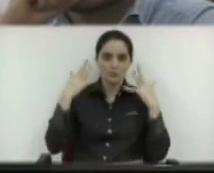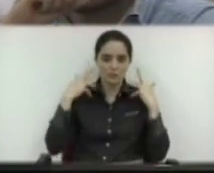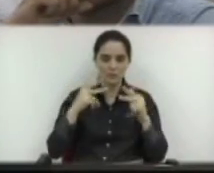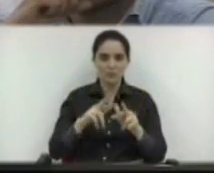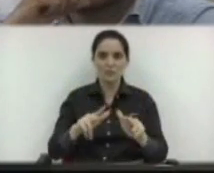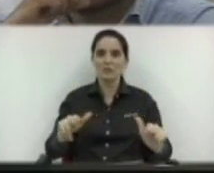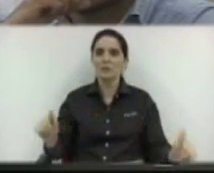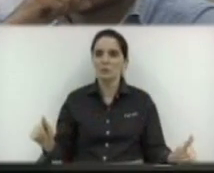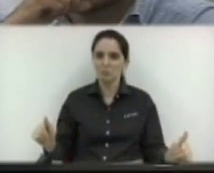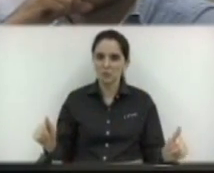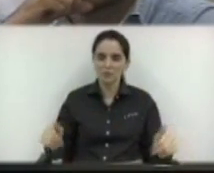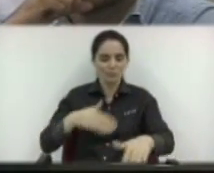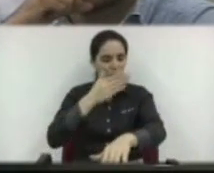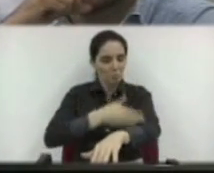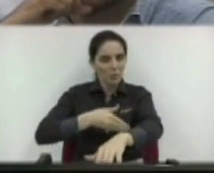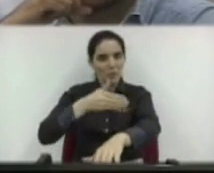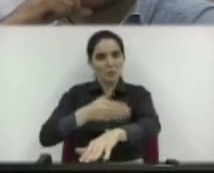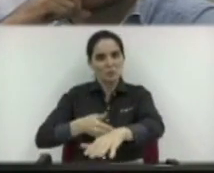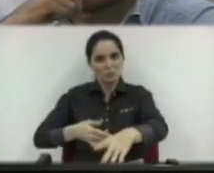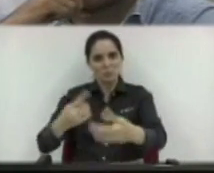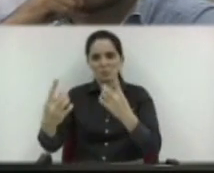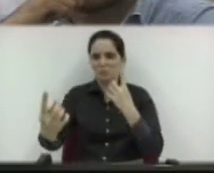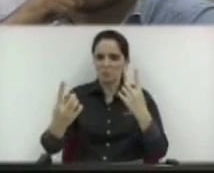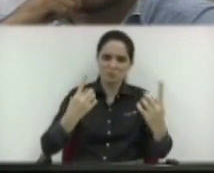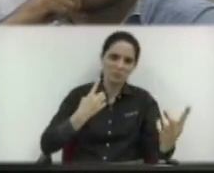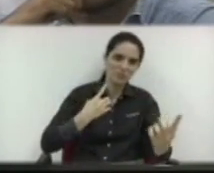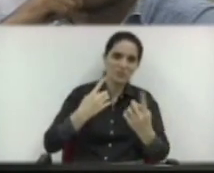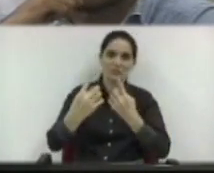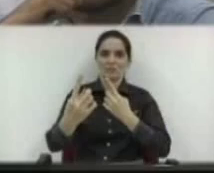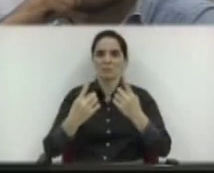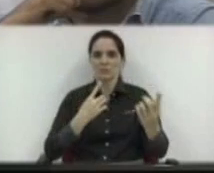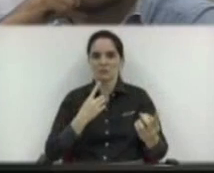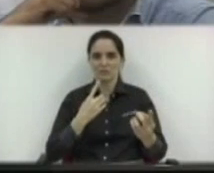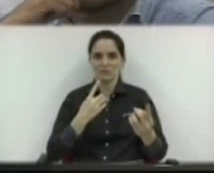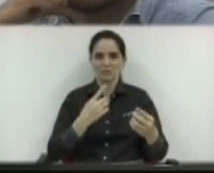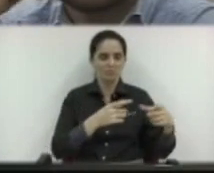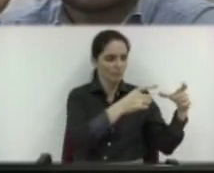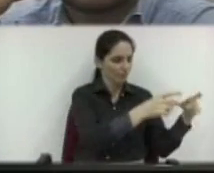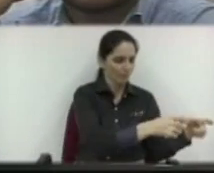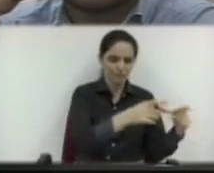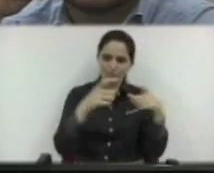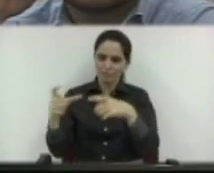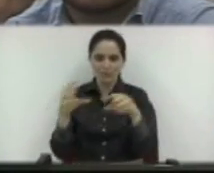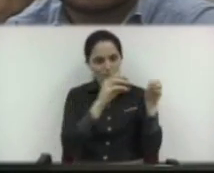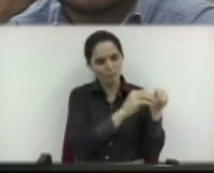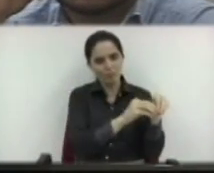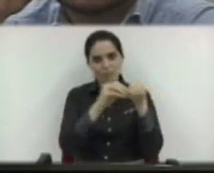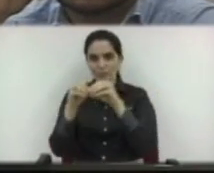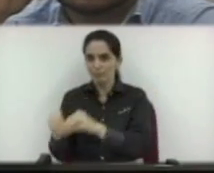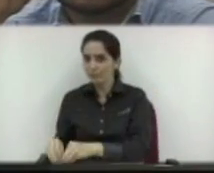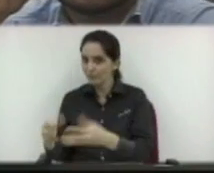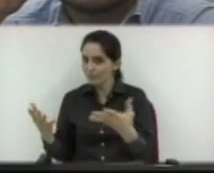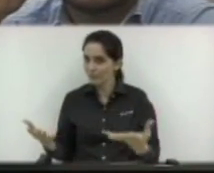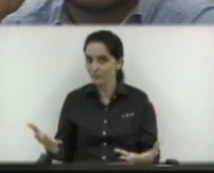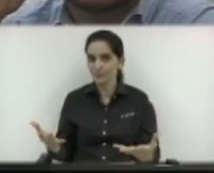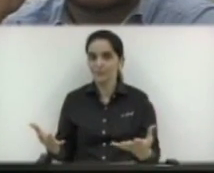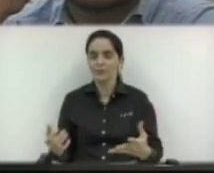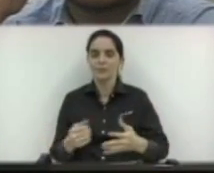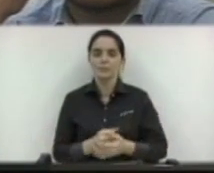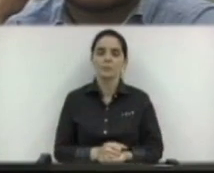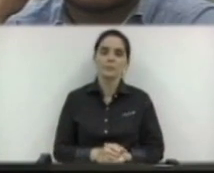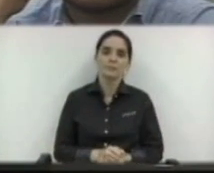são machucados nas estradas, são transferidos de zoológico para zoológico, que não pode ser soltado na vida